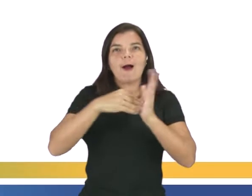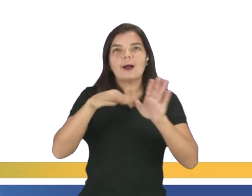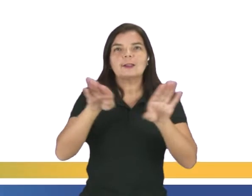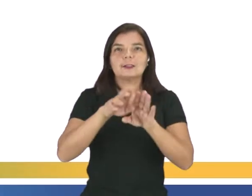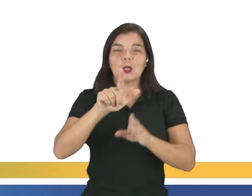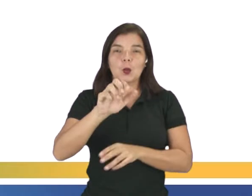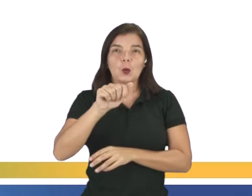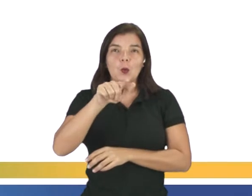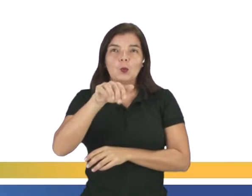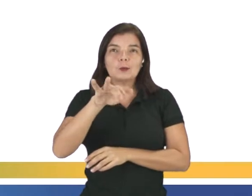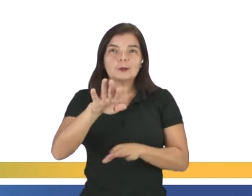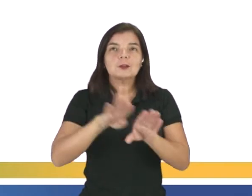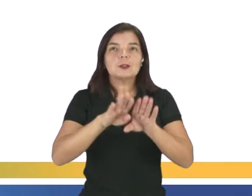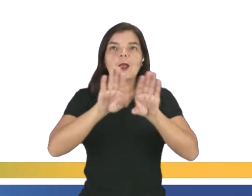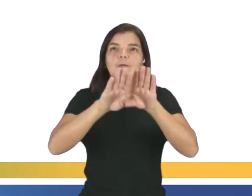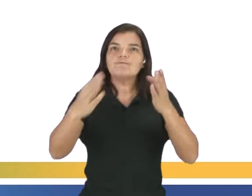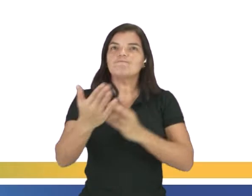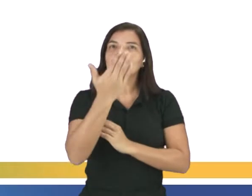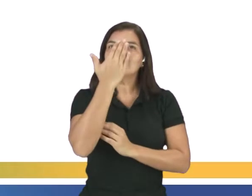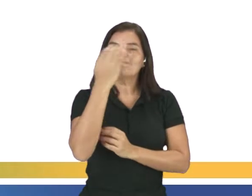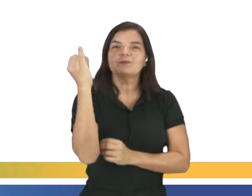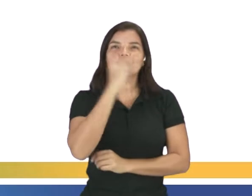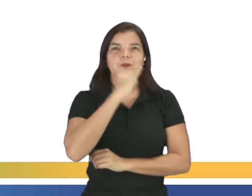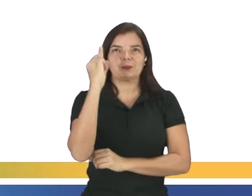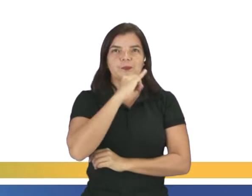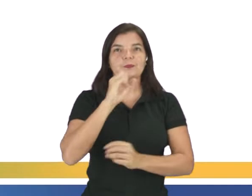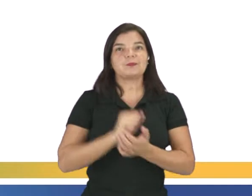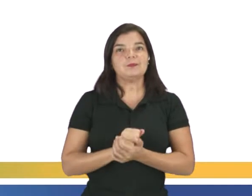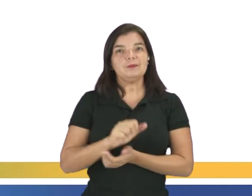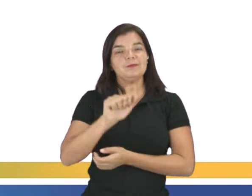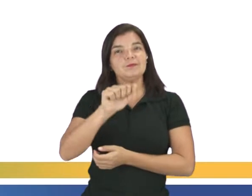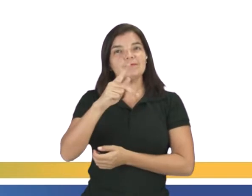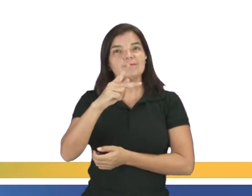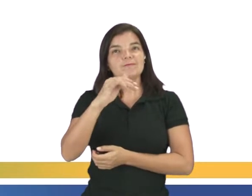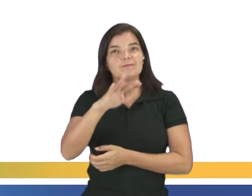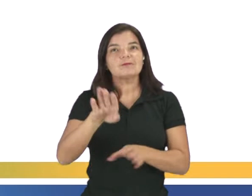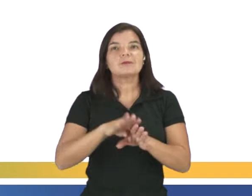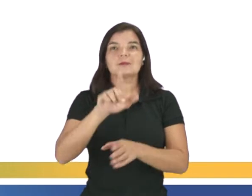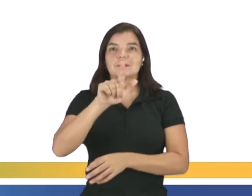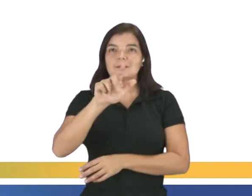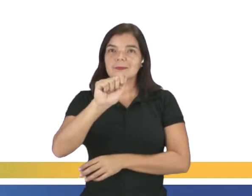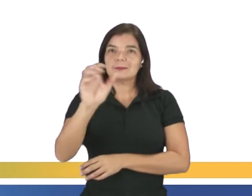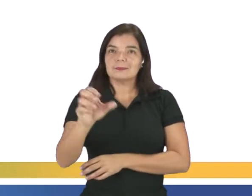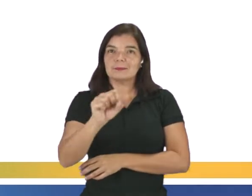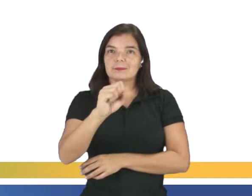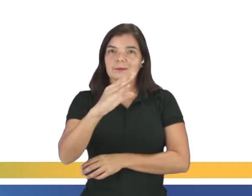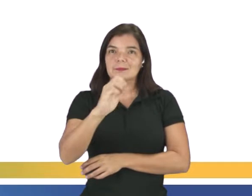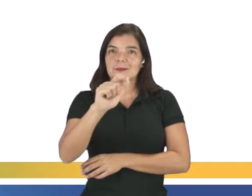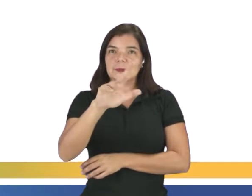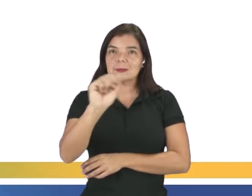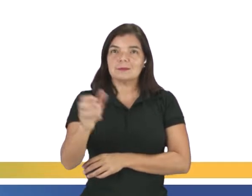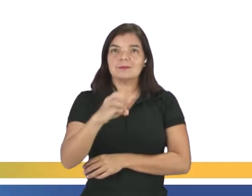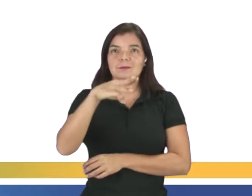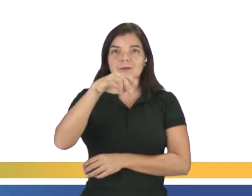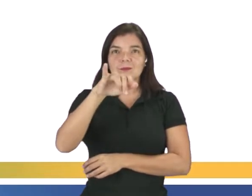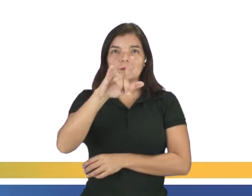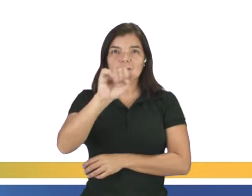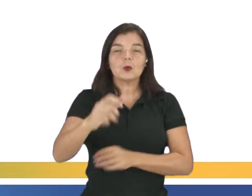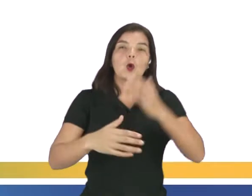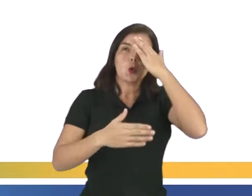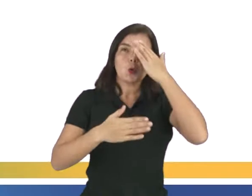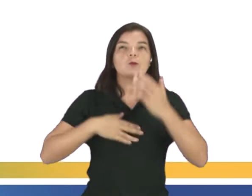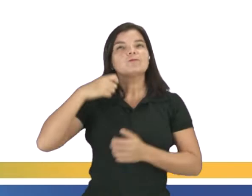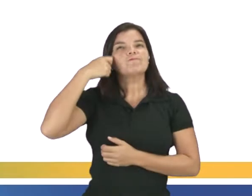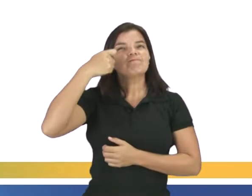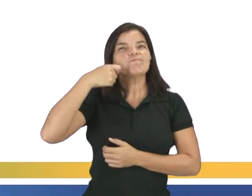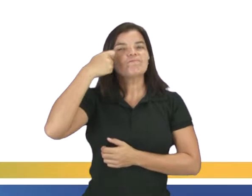longínquo e frontal palco italiano, cujo ápice é a Scala de Milão. O corpo dos atores